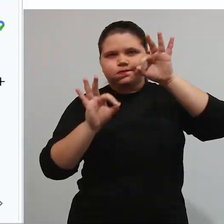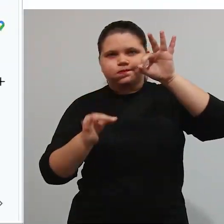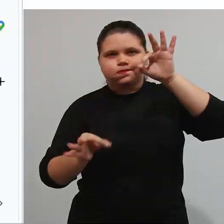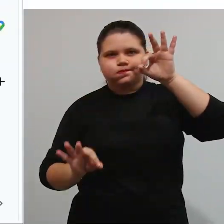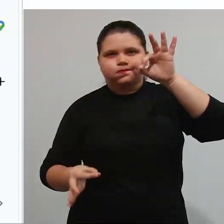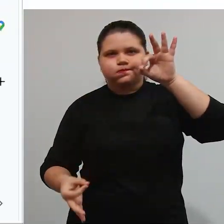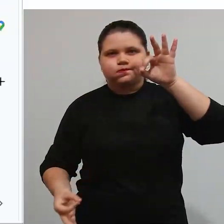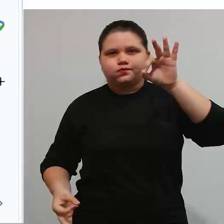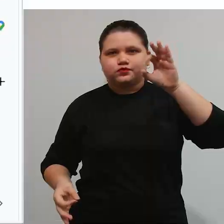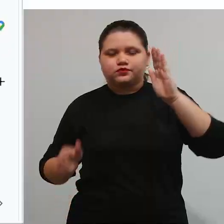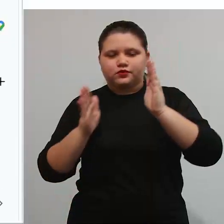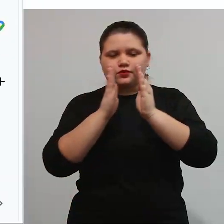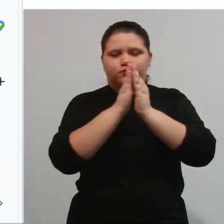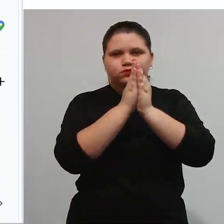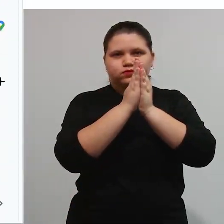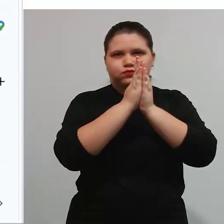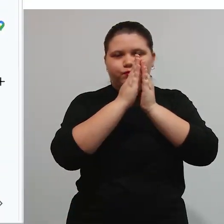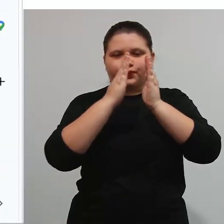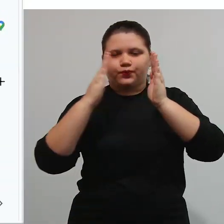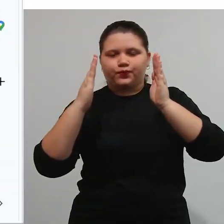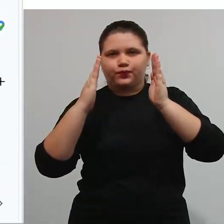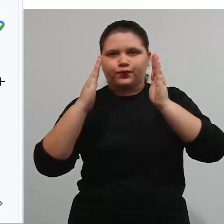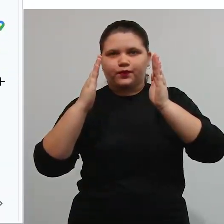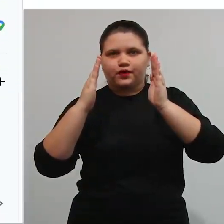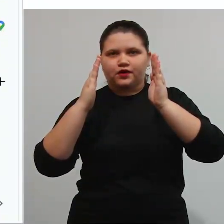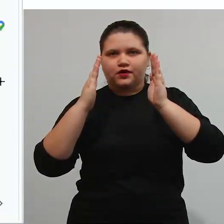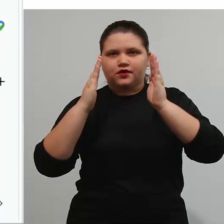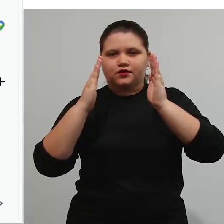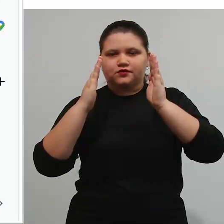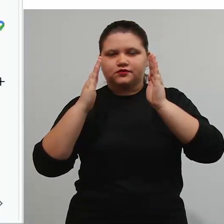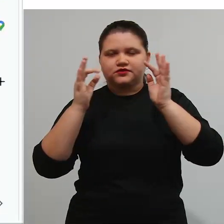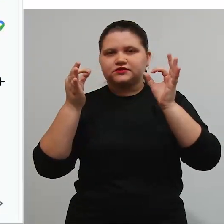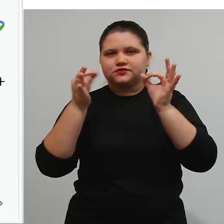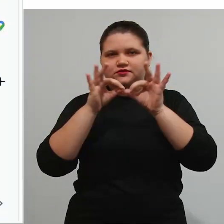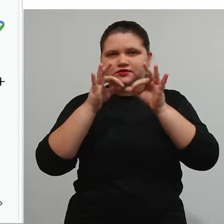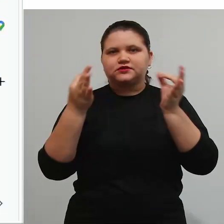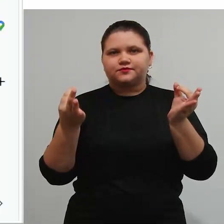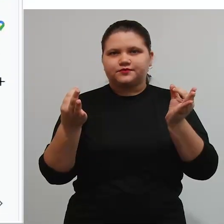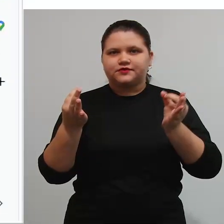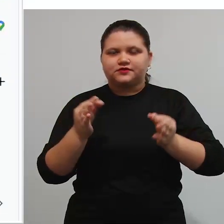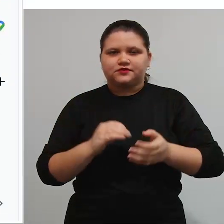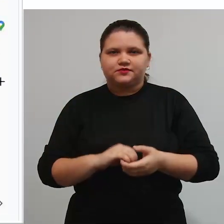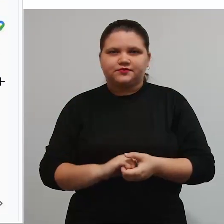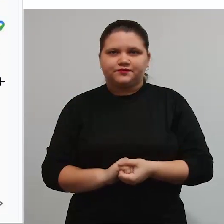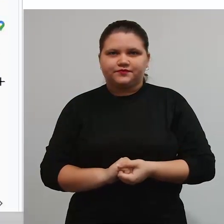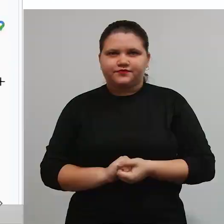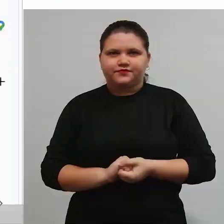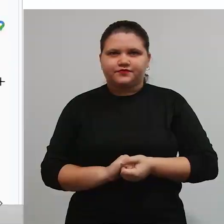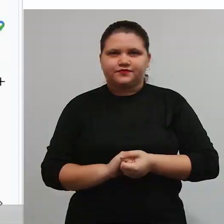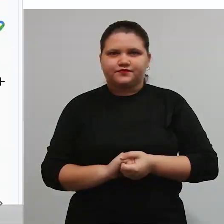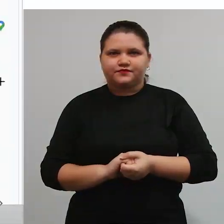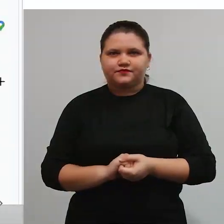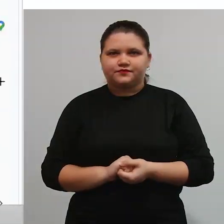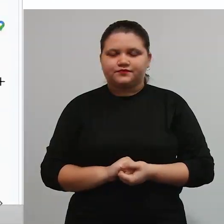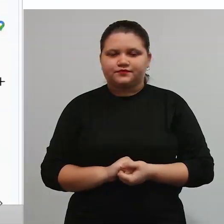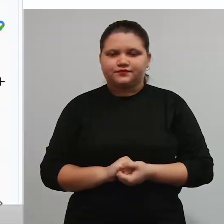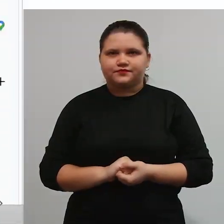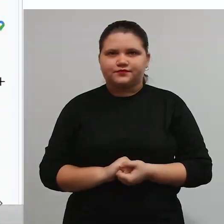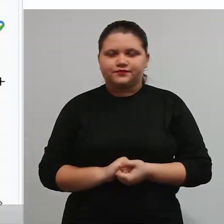centímetros, espaçamento simples. Então, vamos abrir um texto aqui, vou abrir um parágrafo só para a gente fazer